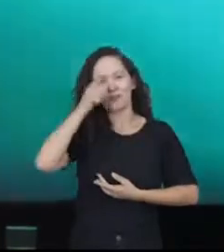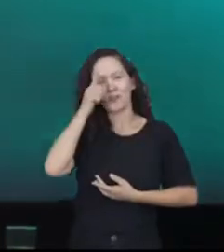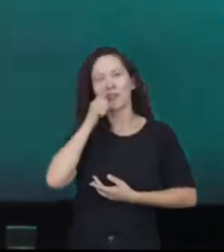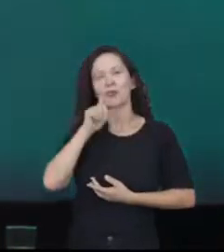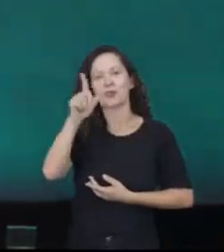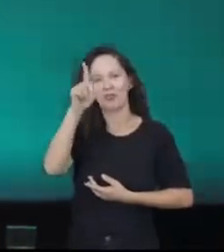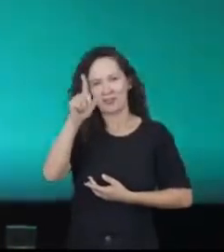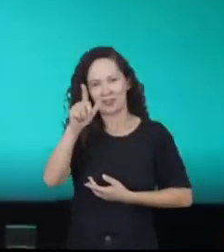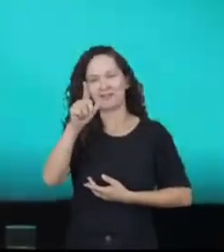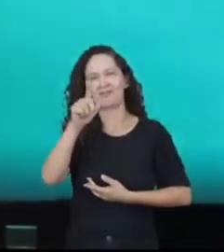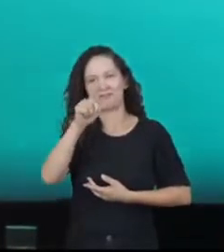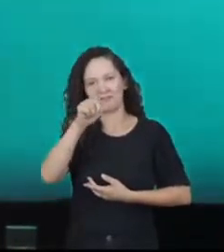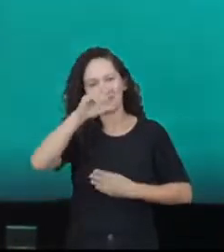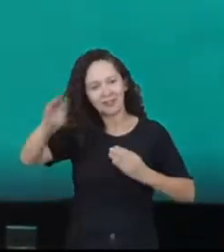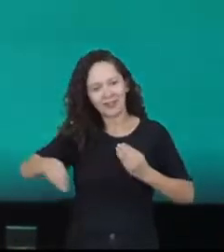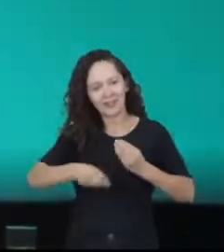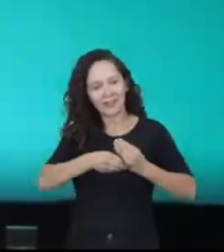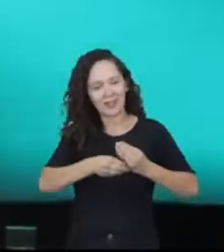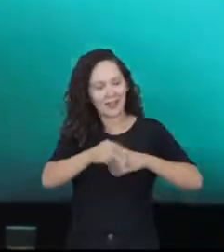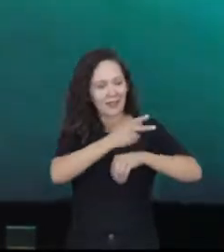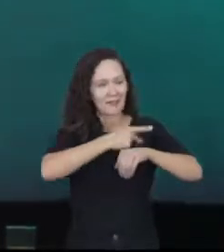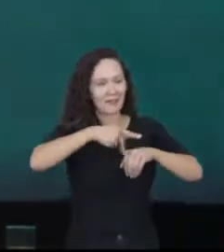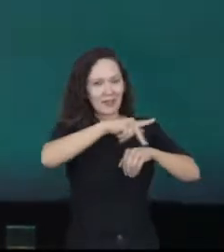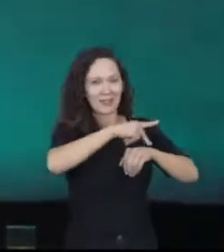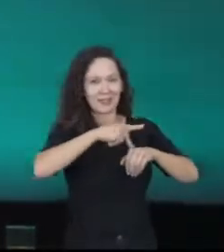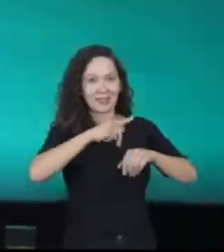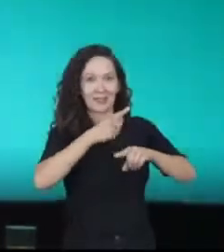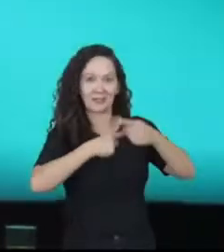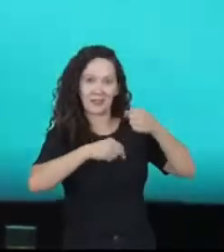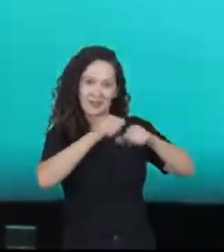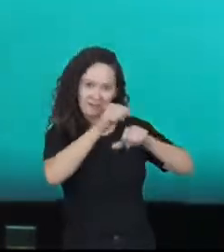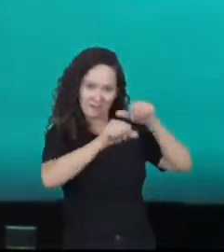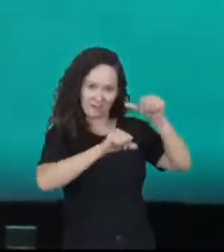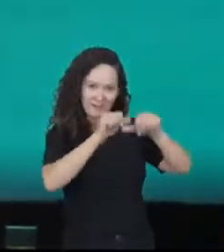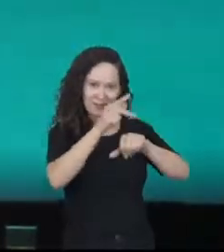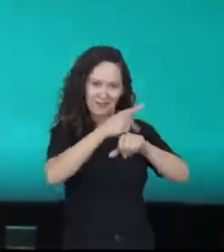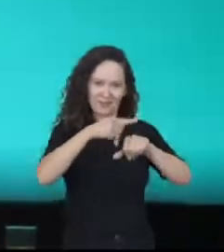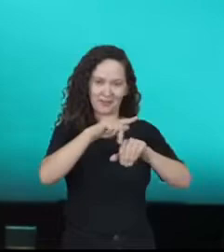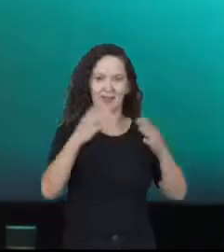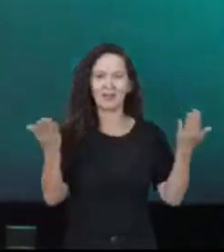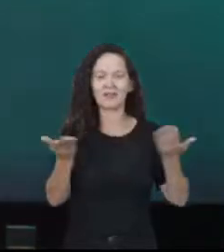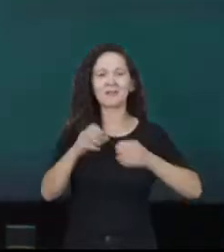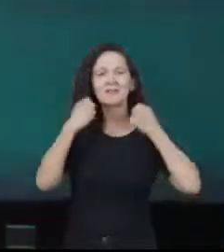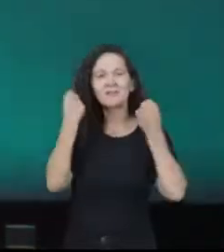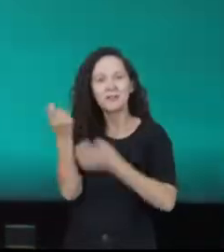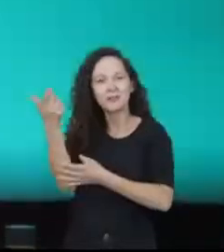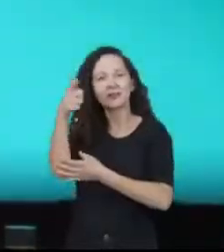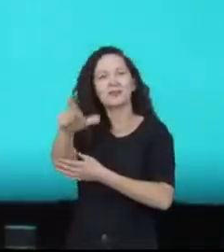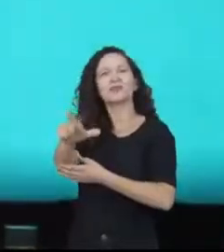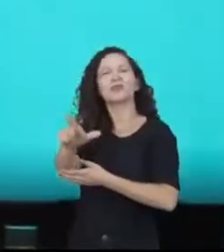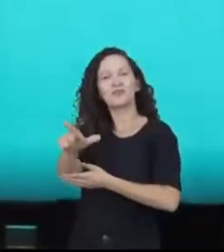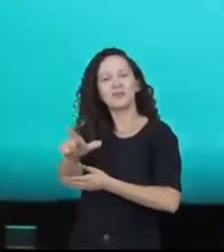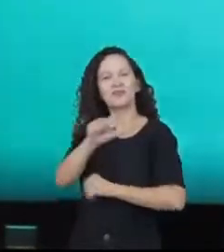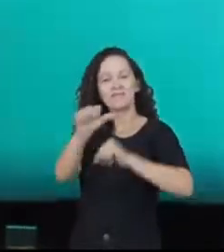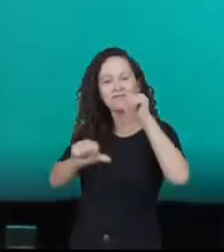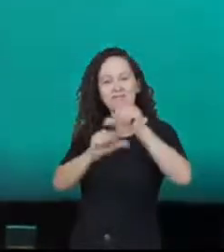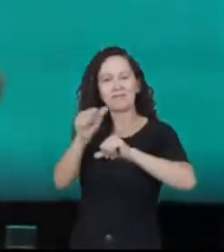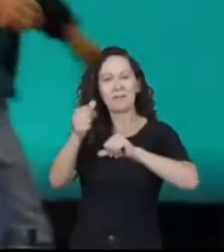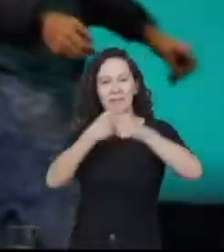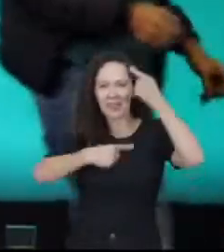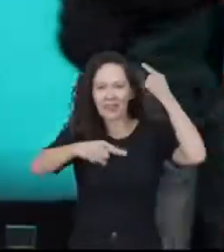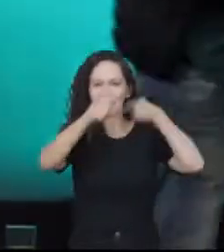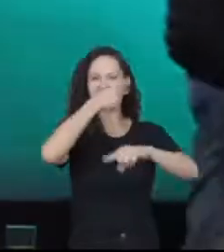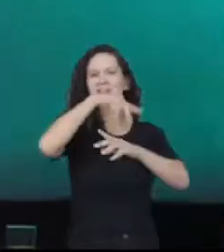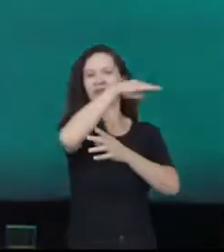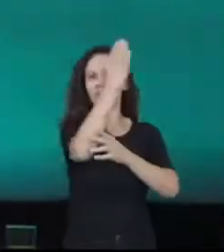e mudar o Brasil. Agora, precisamos de novo mudar o Brasil. Vamos